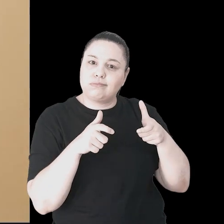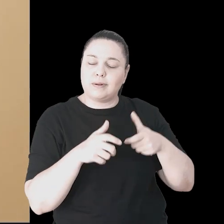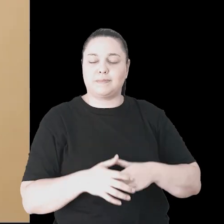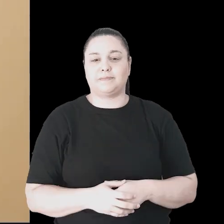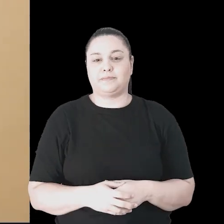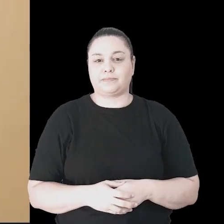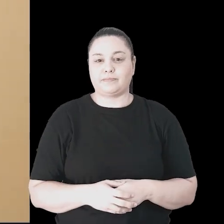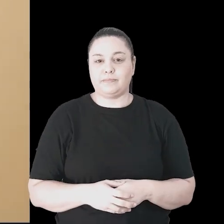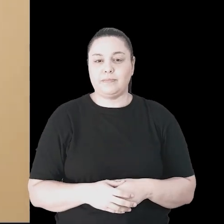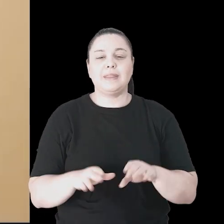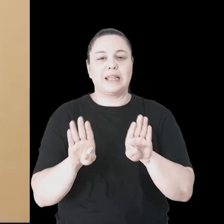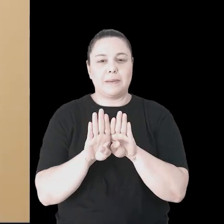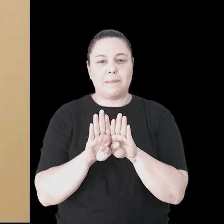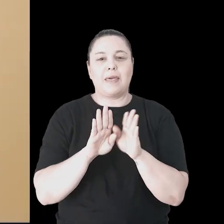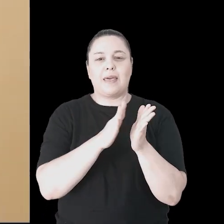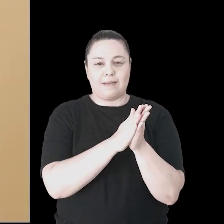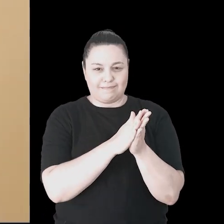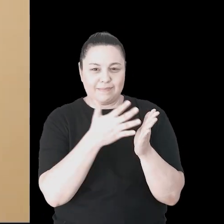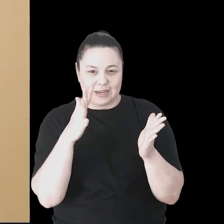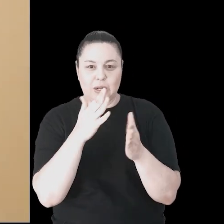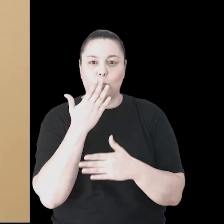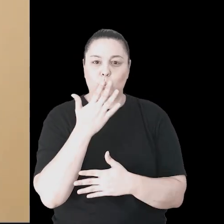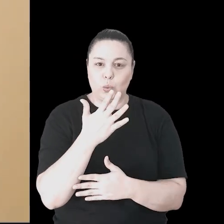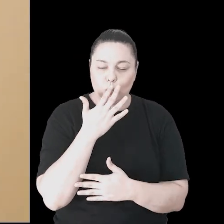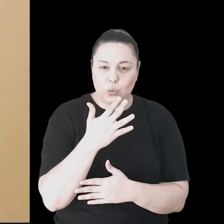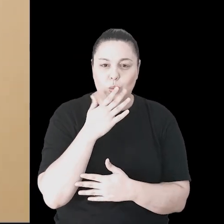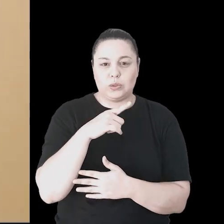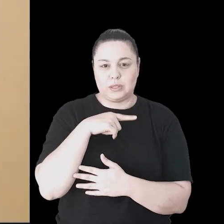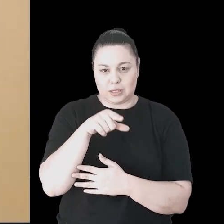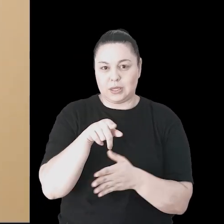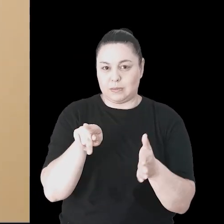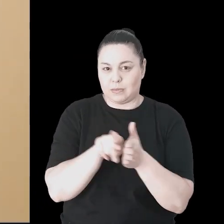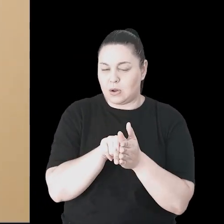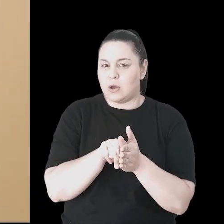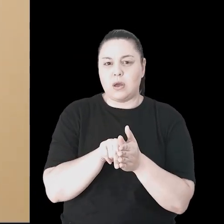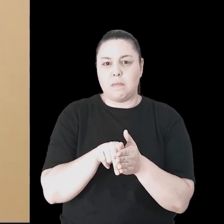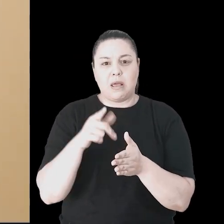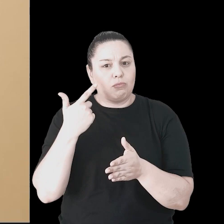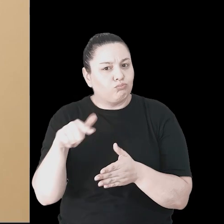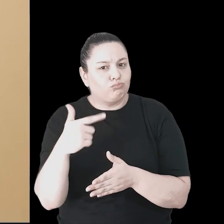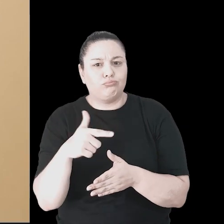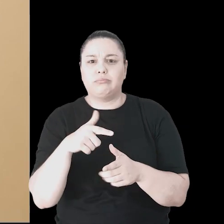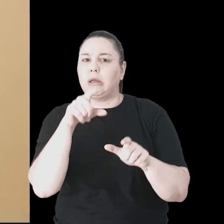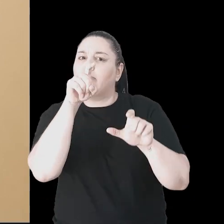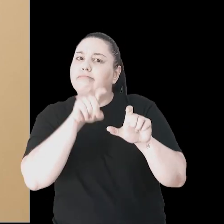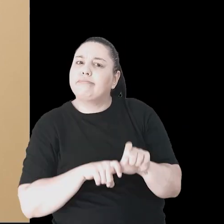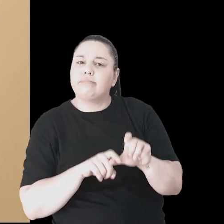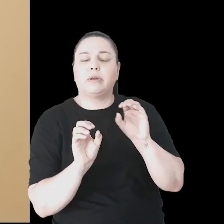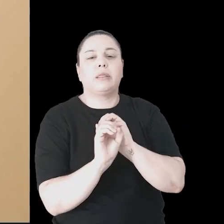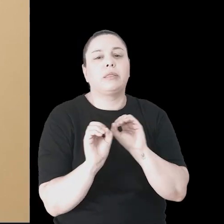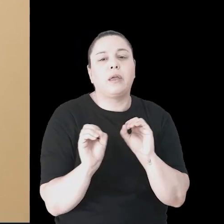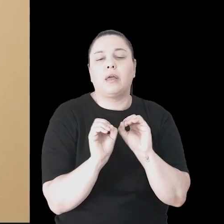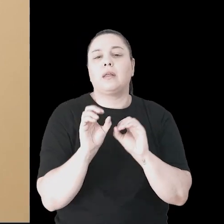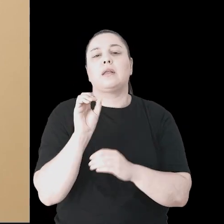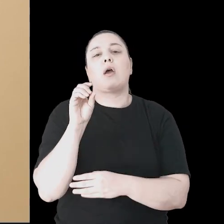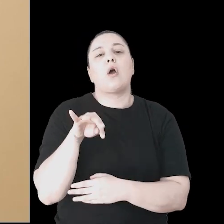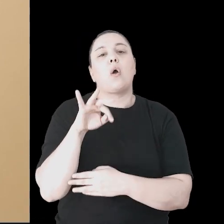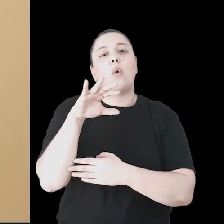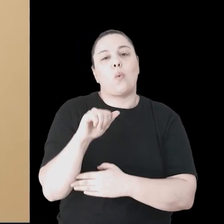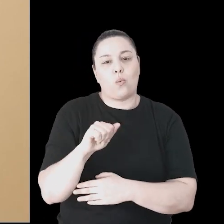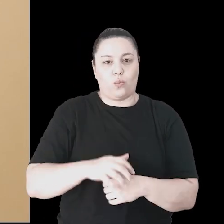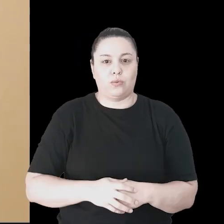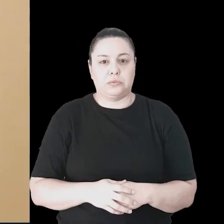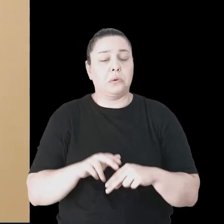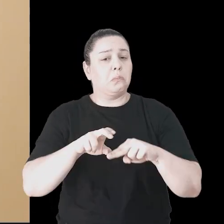embrião. Além disso, a luz emitida pela oxidação da coelenterazina não depende de nenhuma excitação